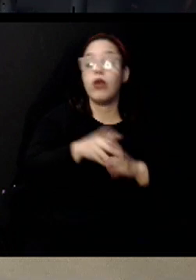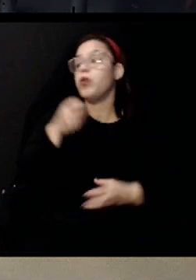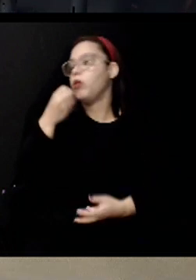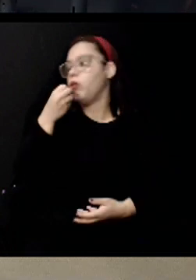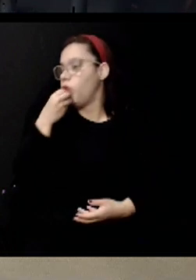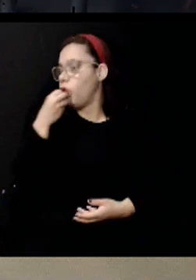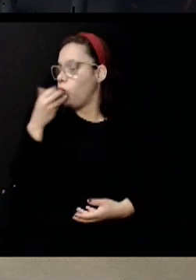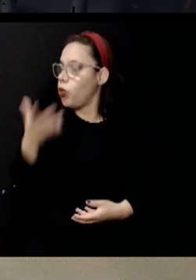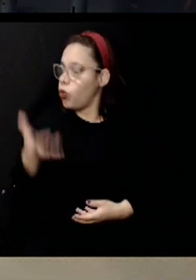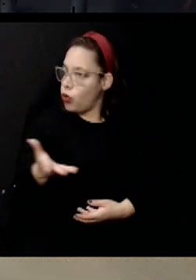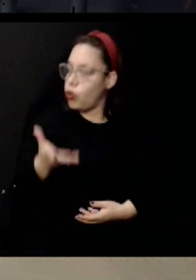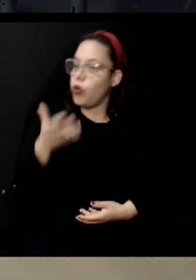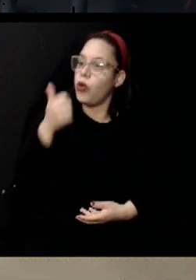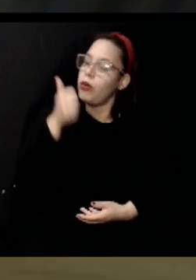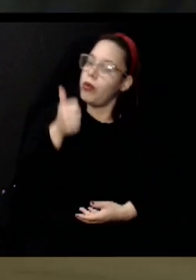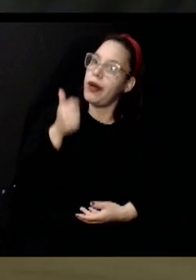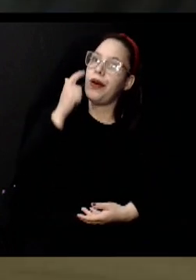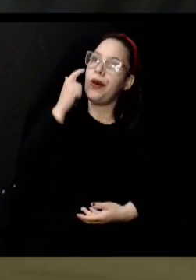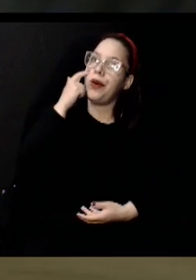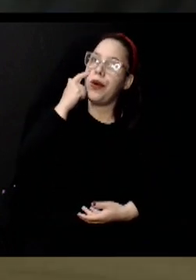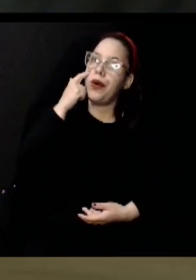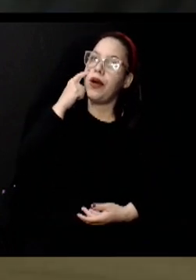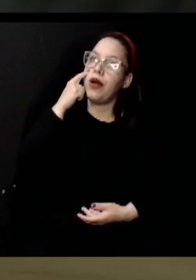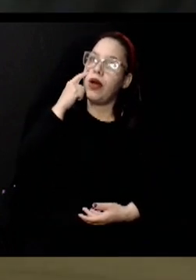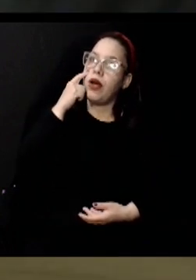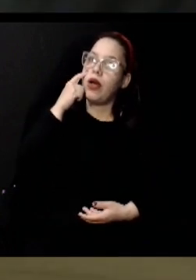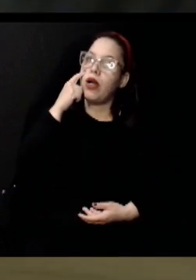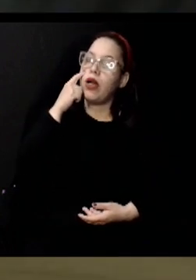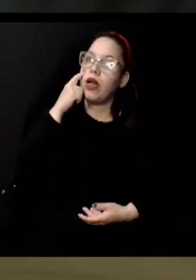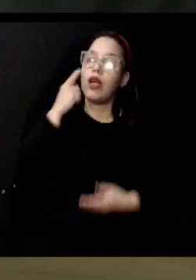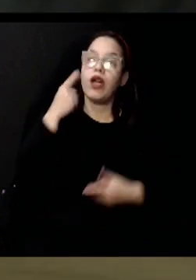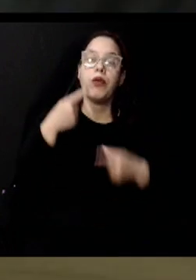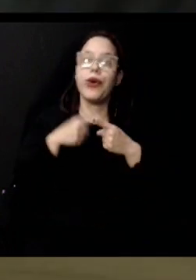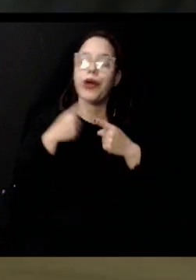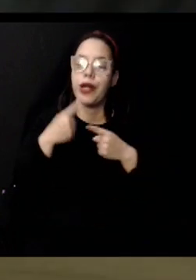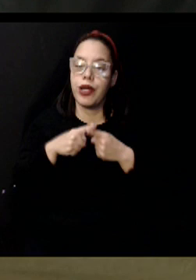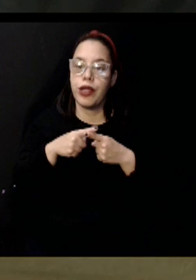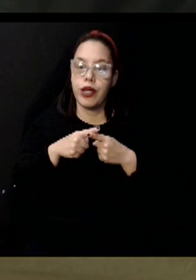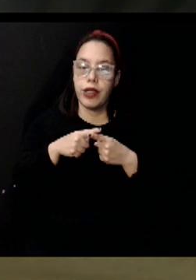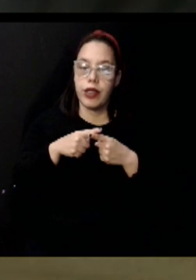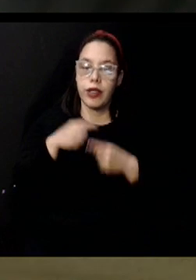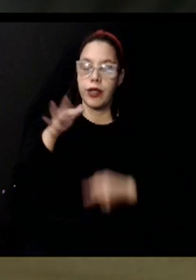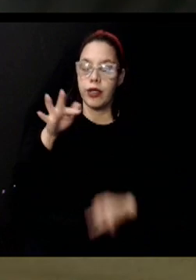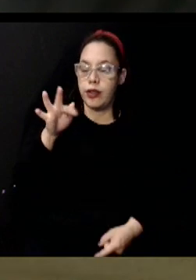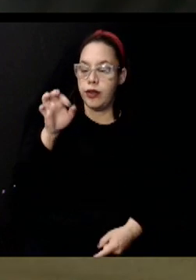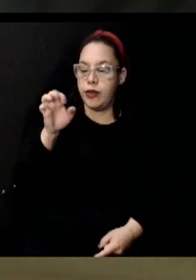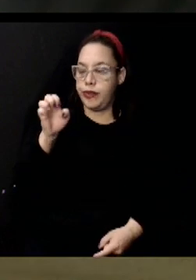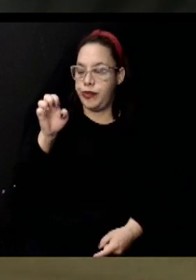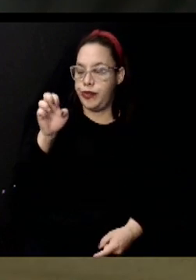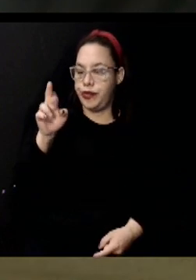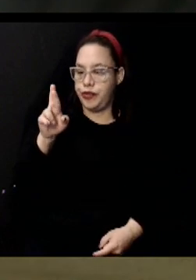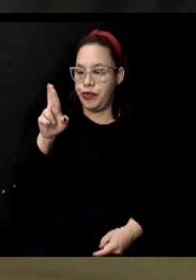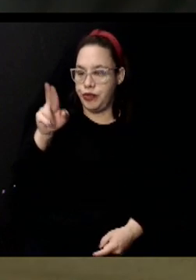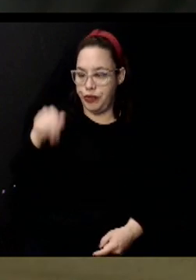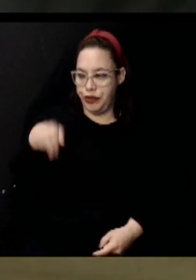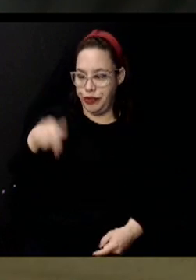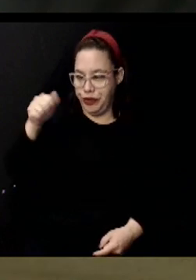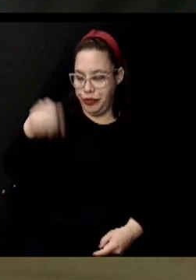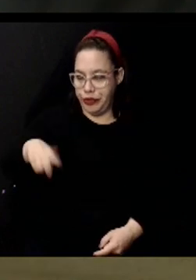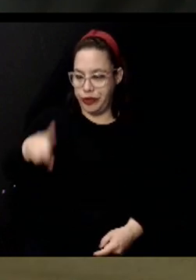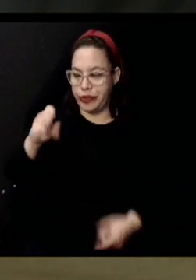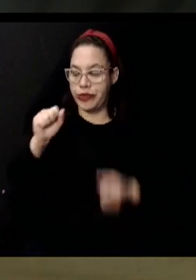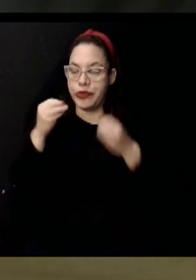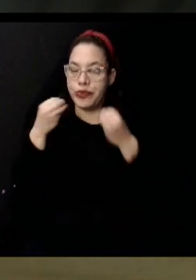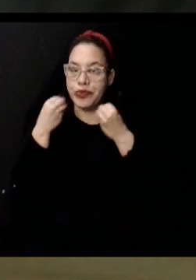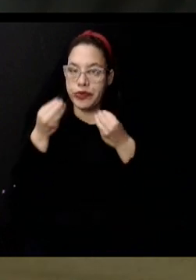bem interessante isso também, né, porque, Fernanda, às vezes, depende também como eu recebo